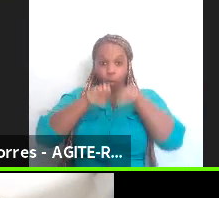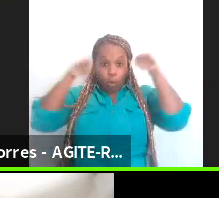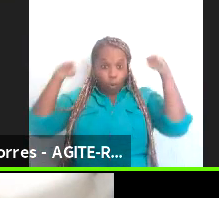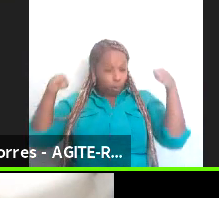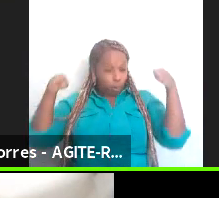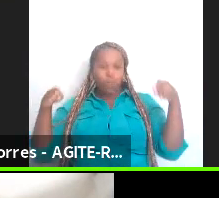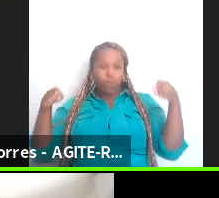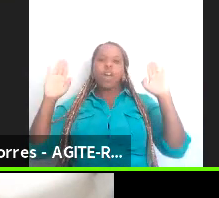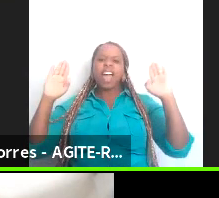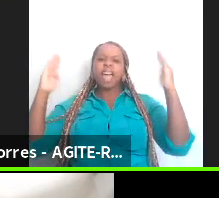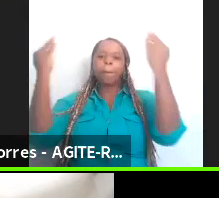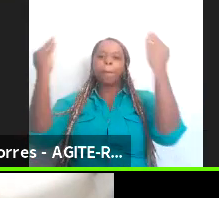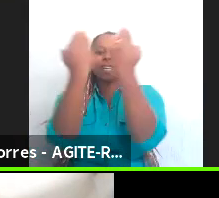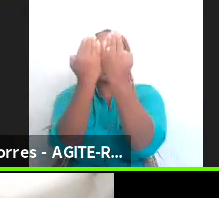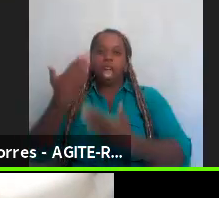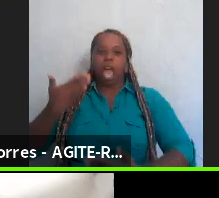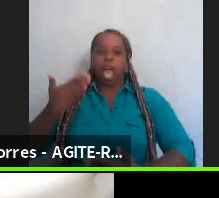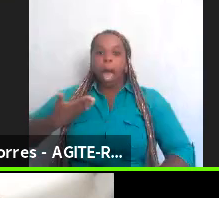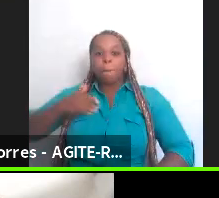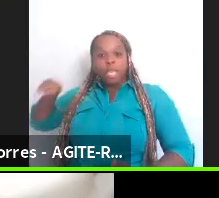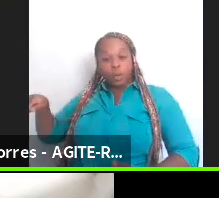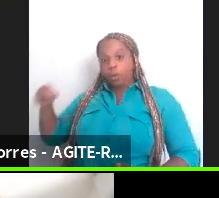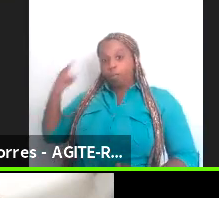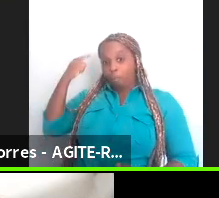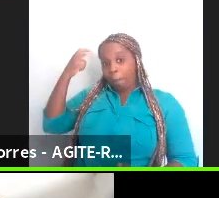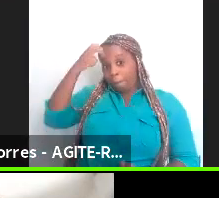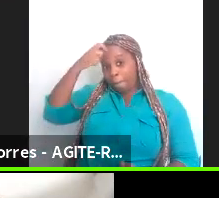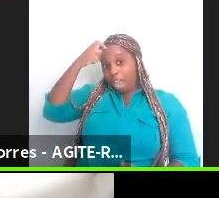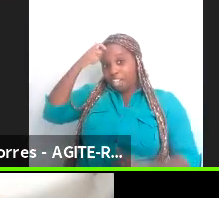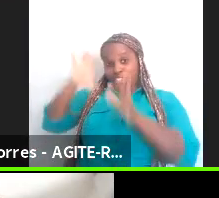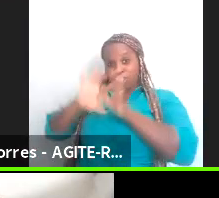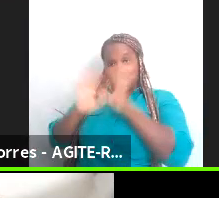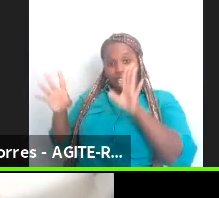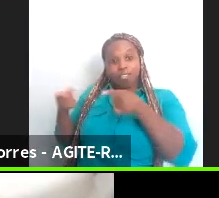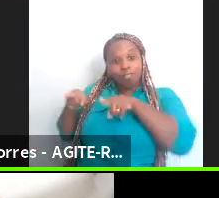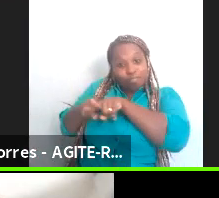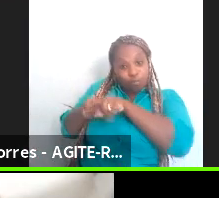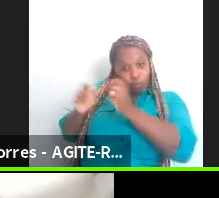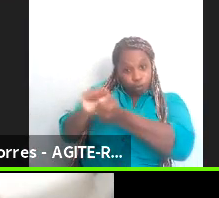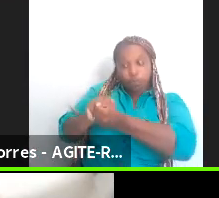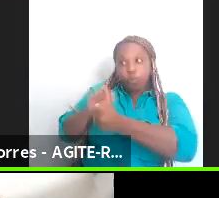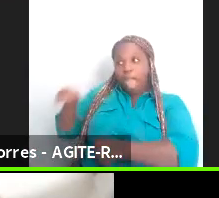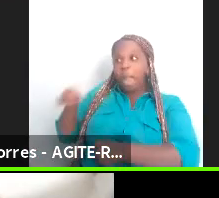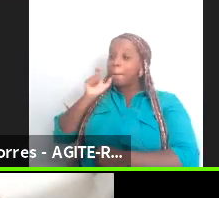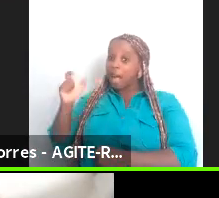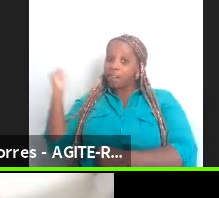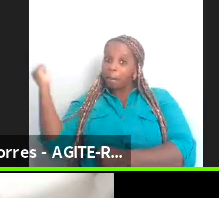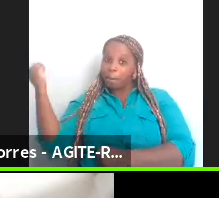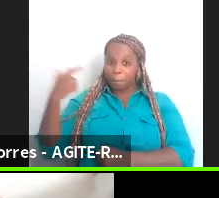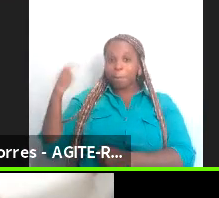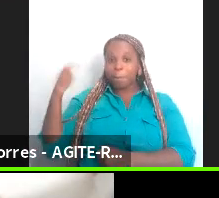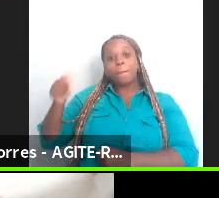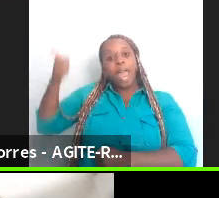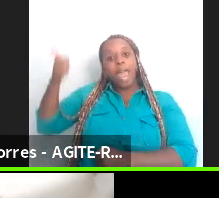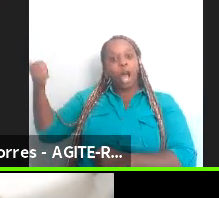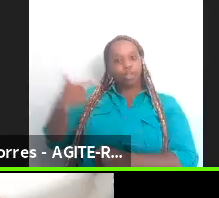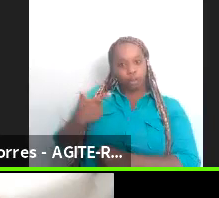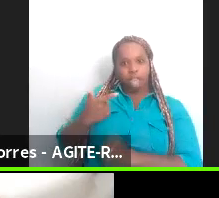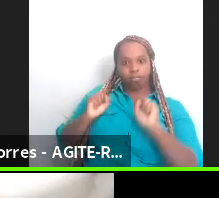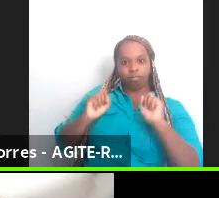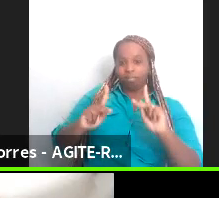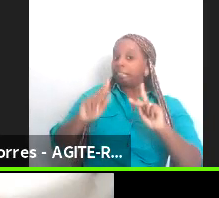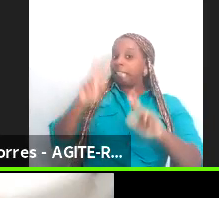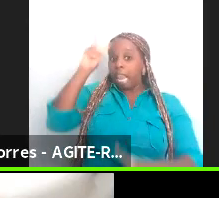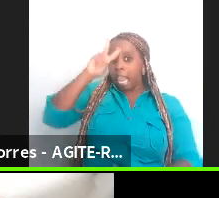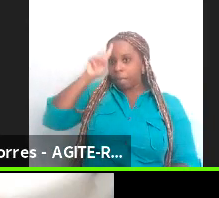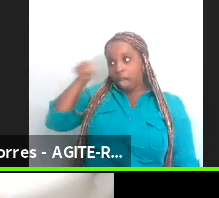mente livre para ajudar você. O seu colega sempre vai encontrar uma palavra melhor do que a sua, então não se culpe se você não lembrar e o colega